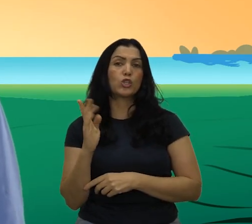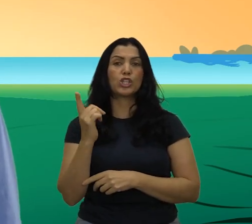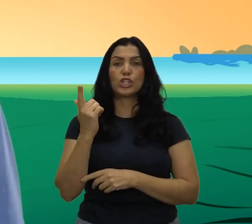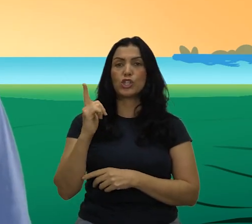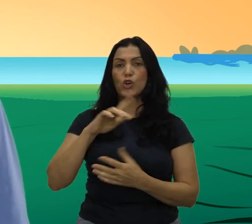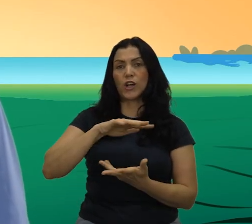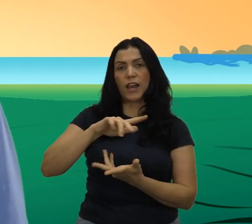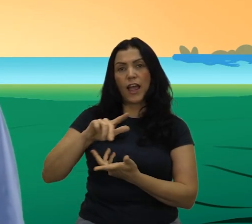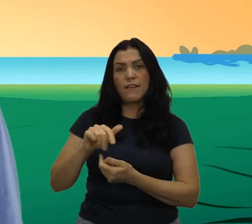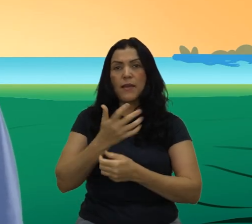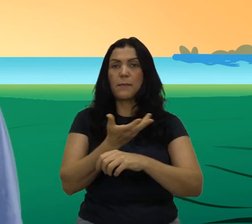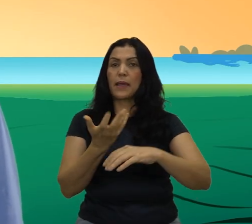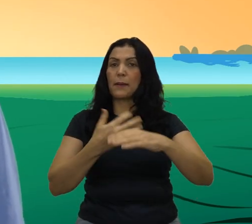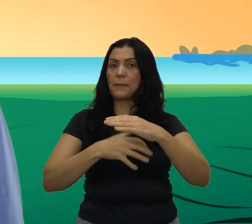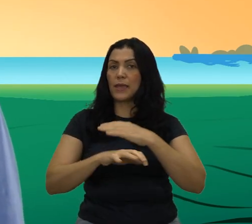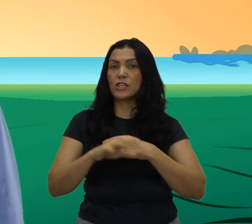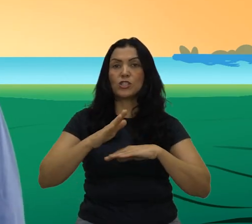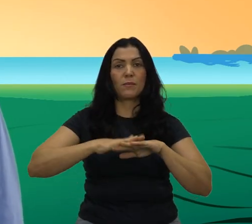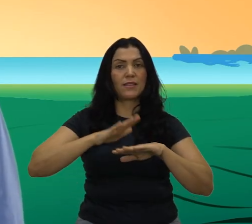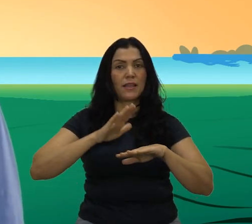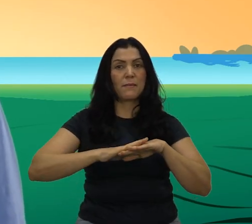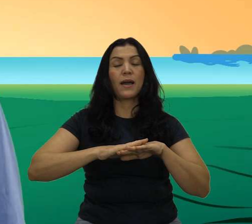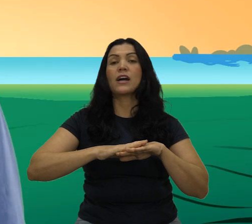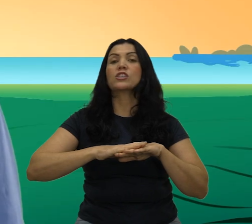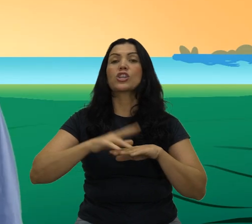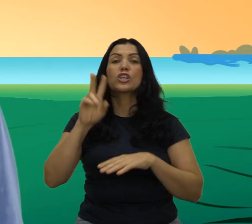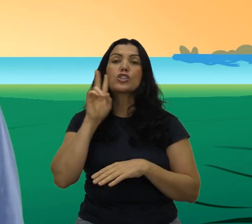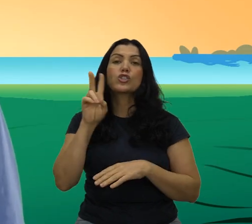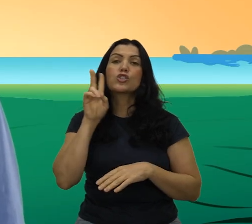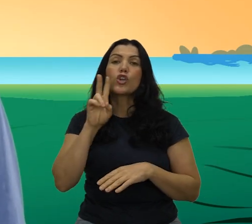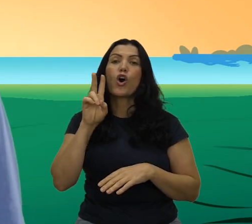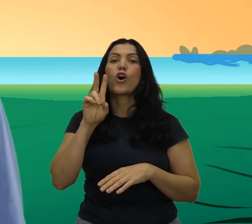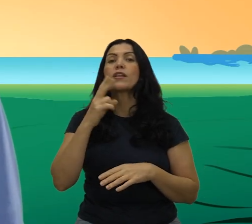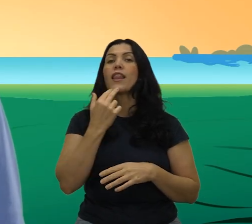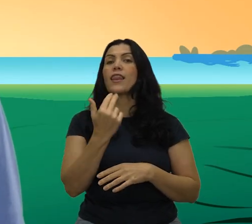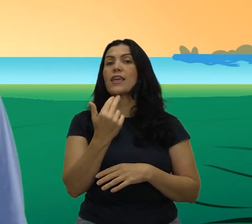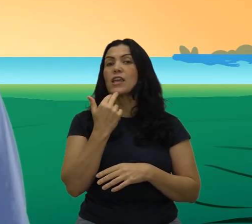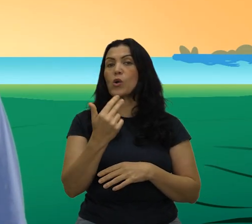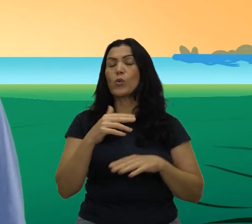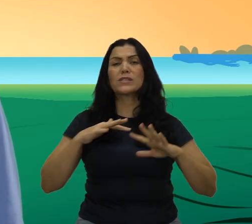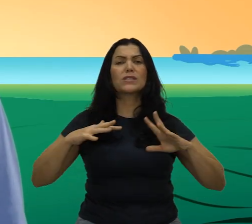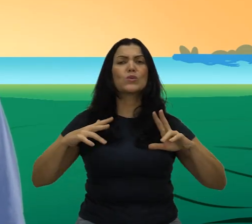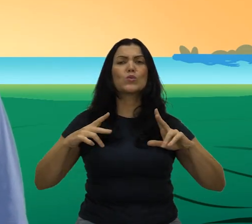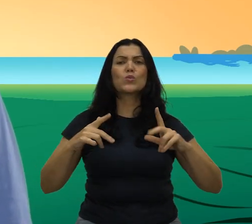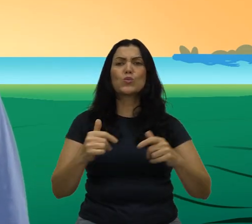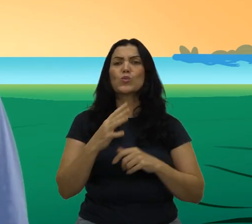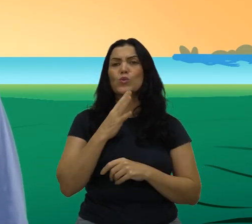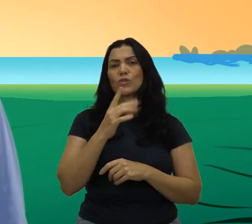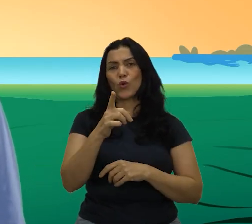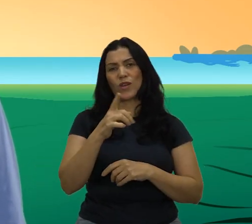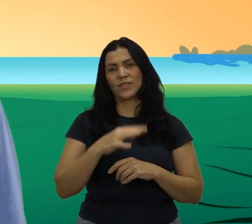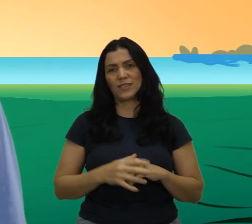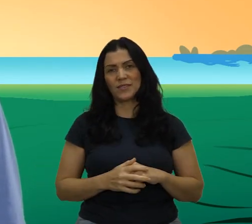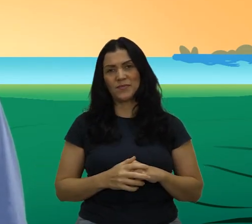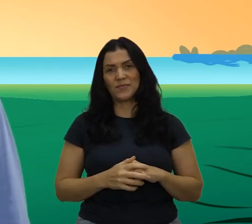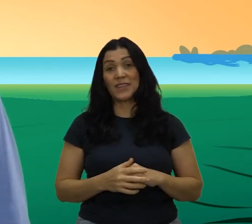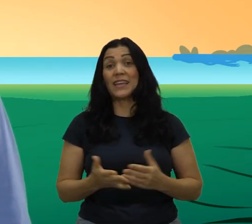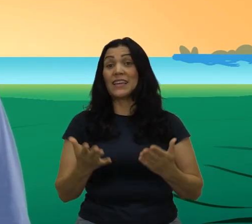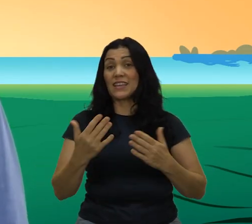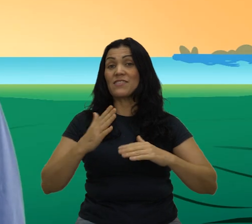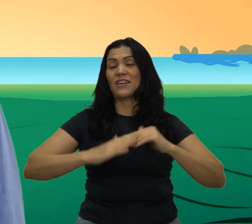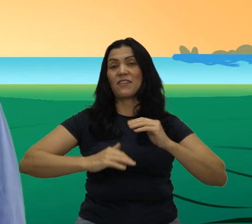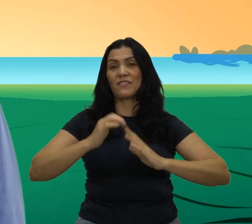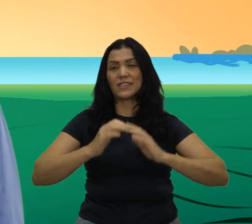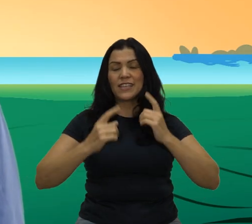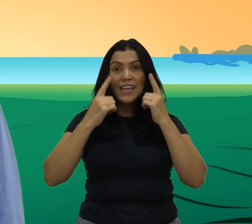ser biologia, geografia, meio ambiente, matemática, história, línguas e toda a gama do conhecimento.